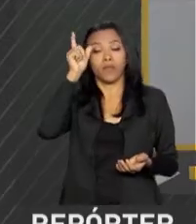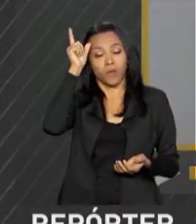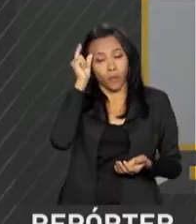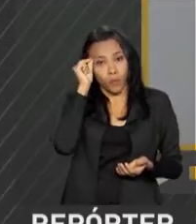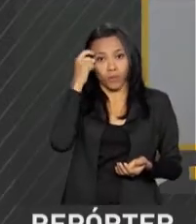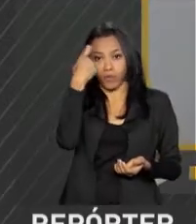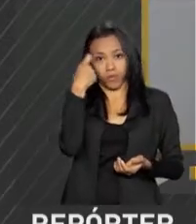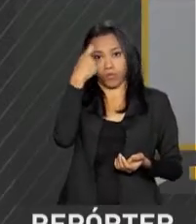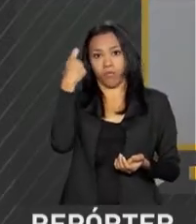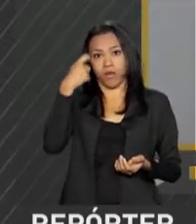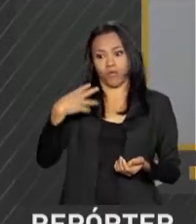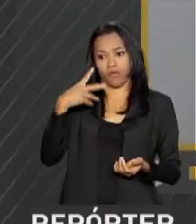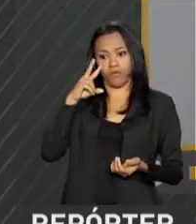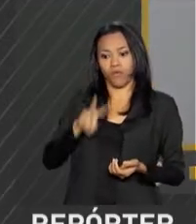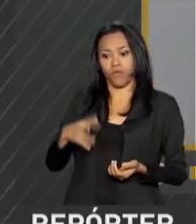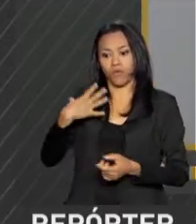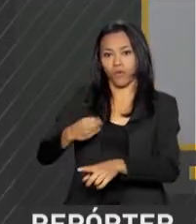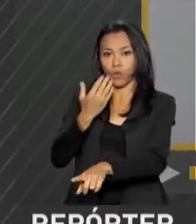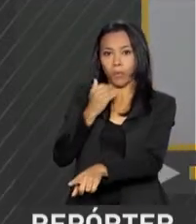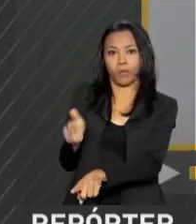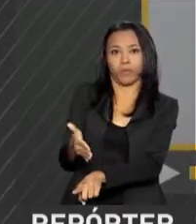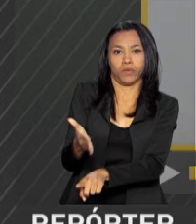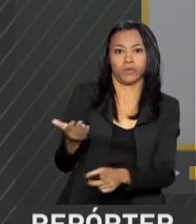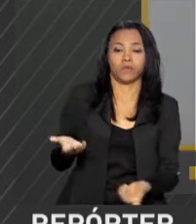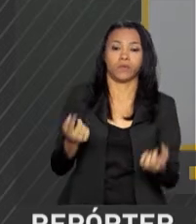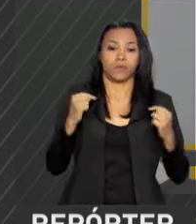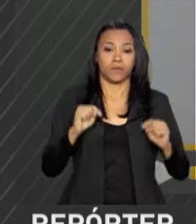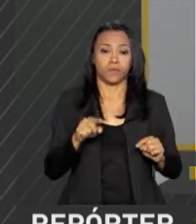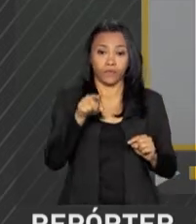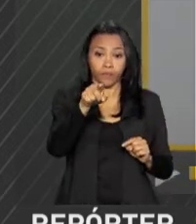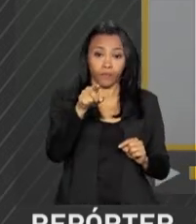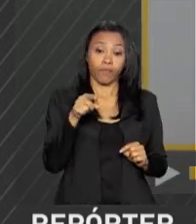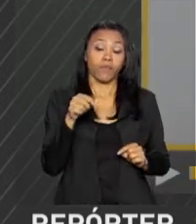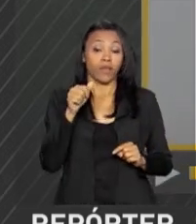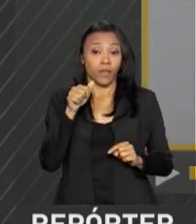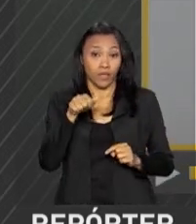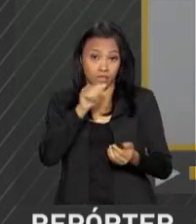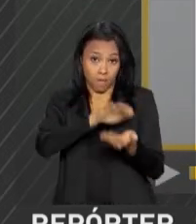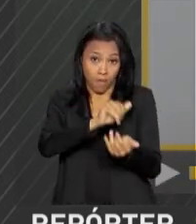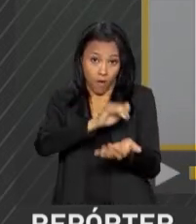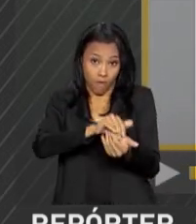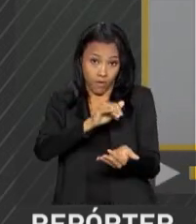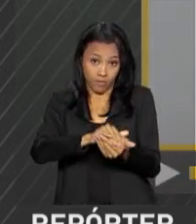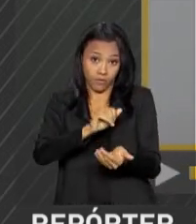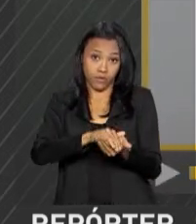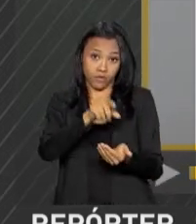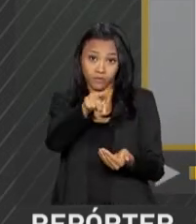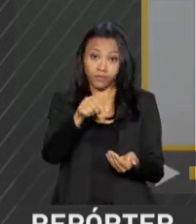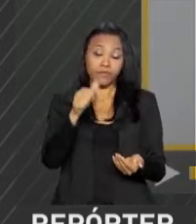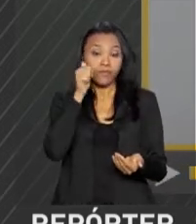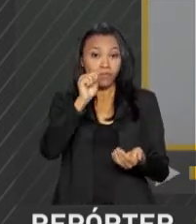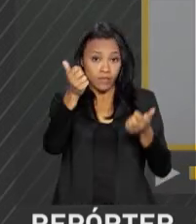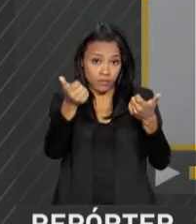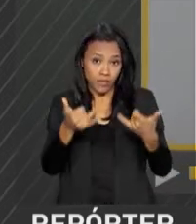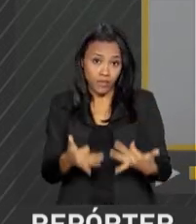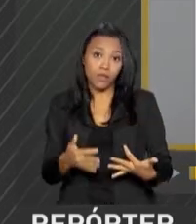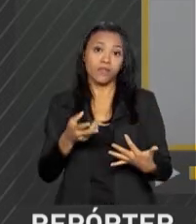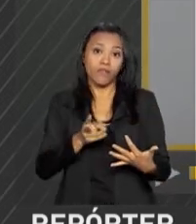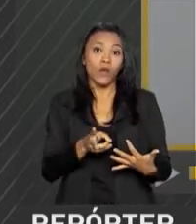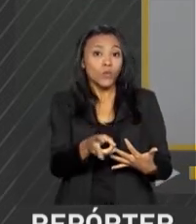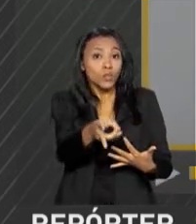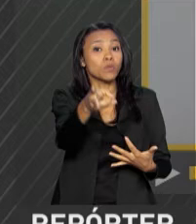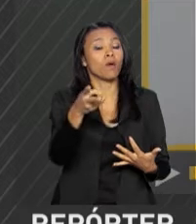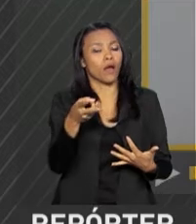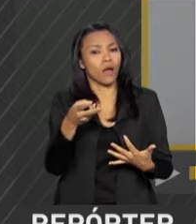a pesquisadora da embrapa pesca e aquicultura de palmas no tocantins acredita que a produção da tilápia vai continuar crescendo